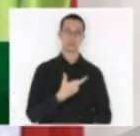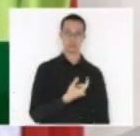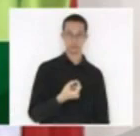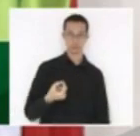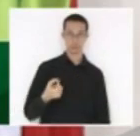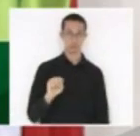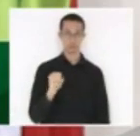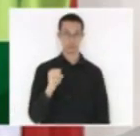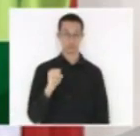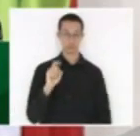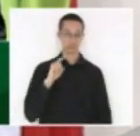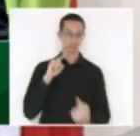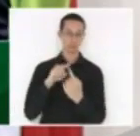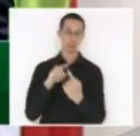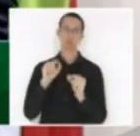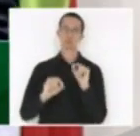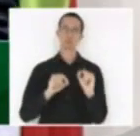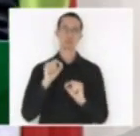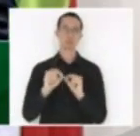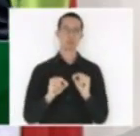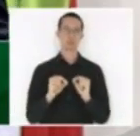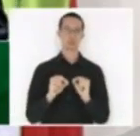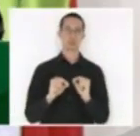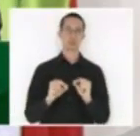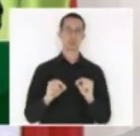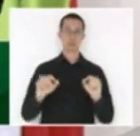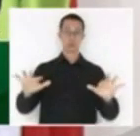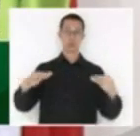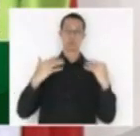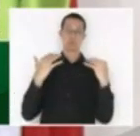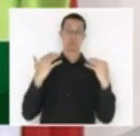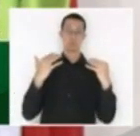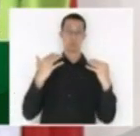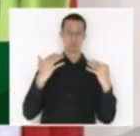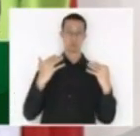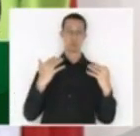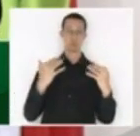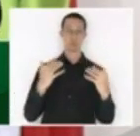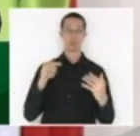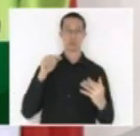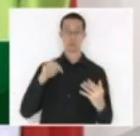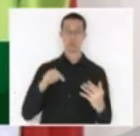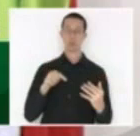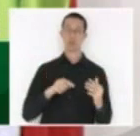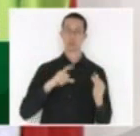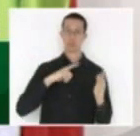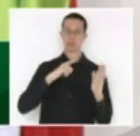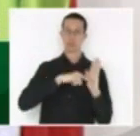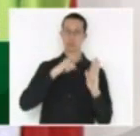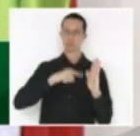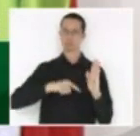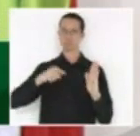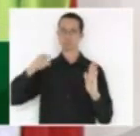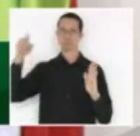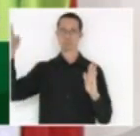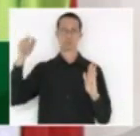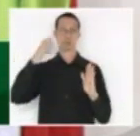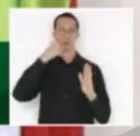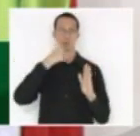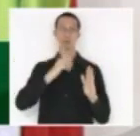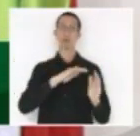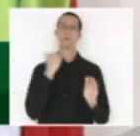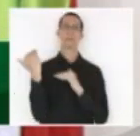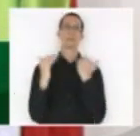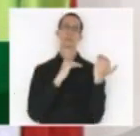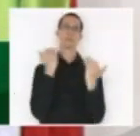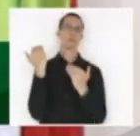da sociedade para que o alto número de mulheres mortas, vítimas de violência doméstica, num período em que ainda não